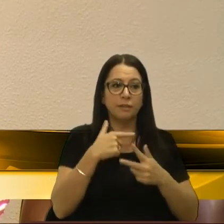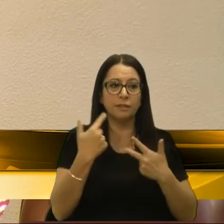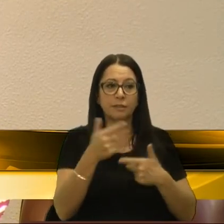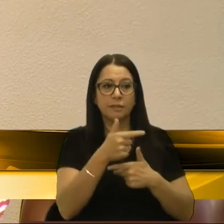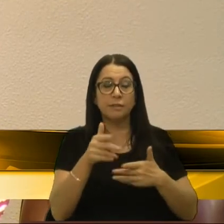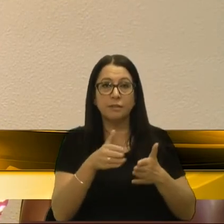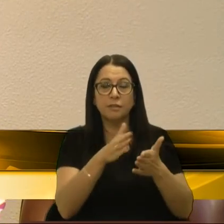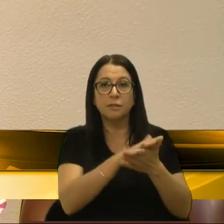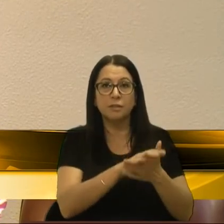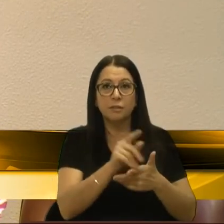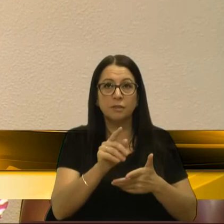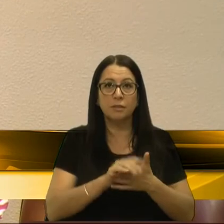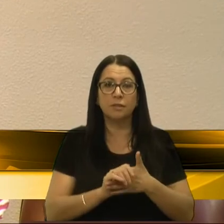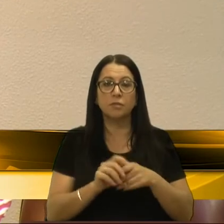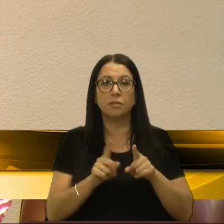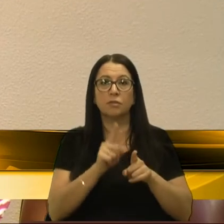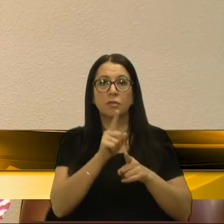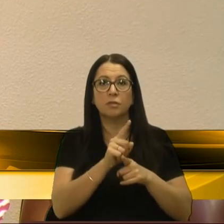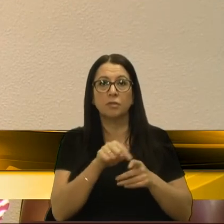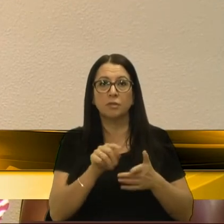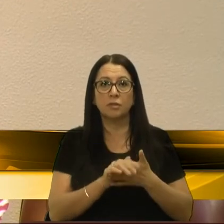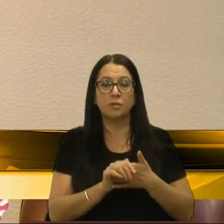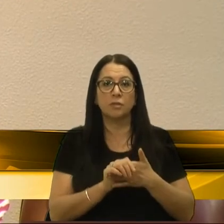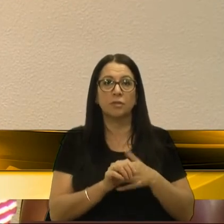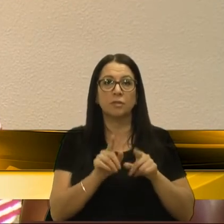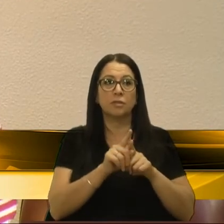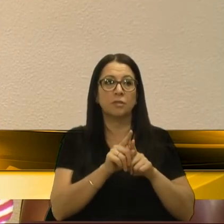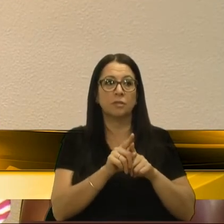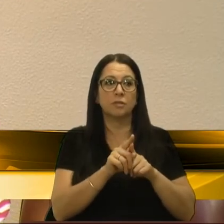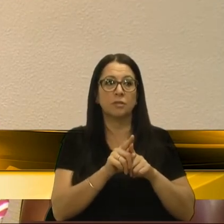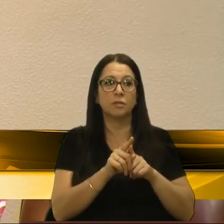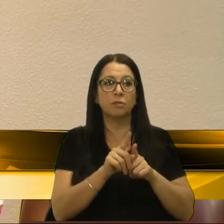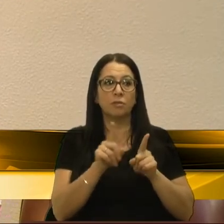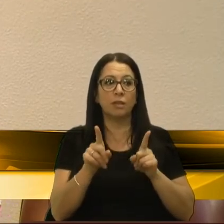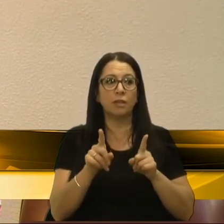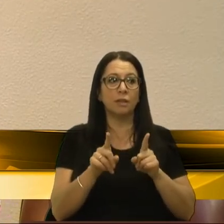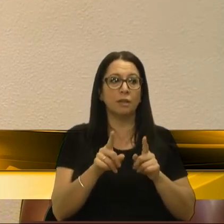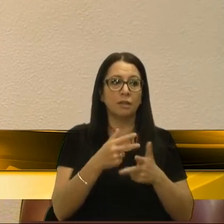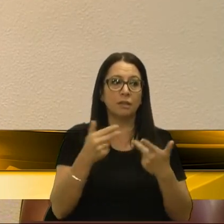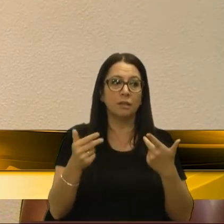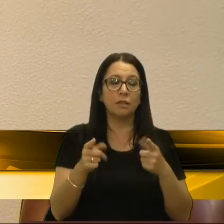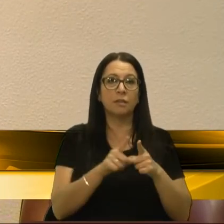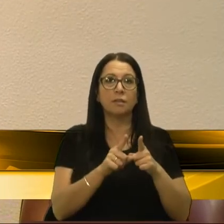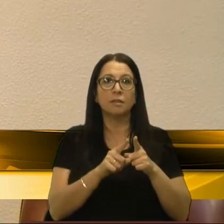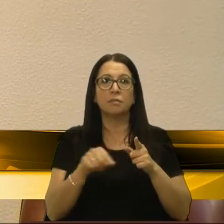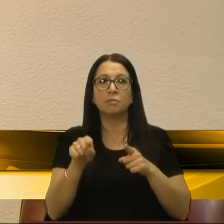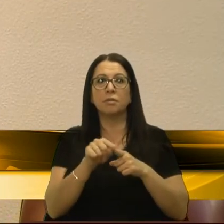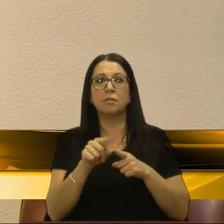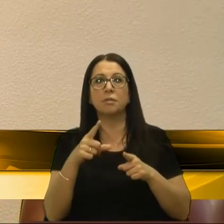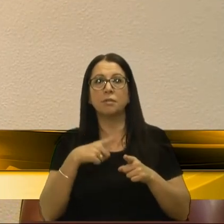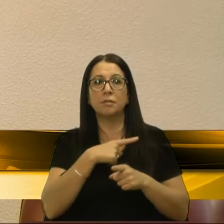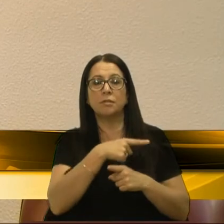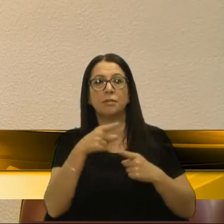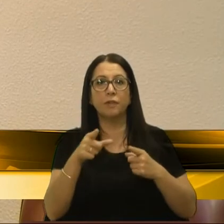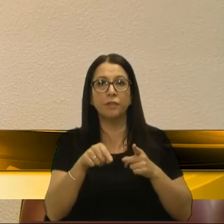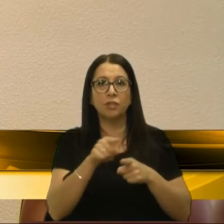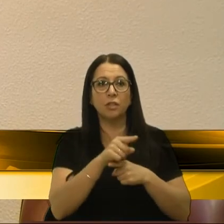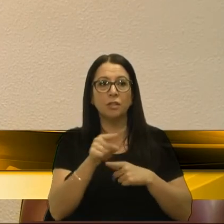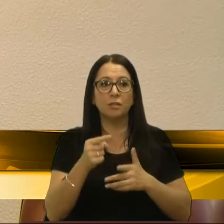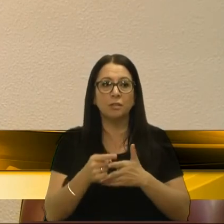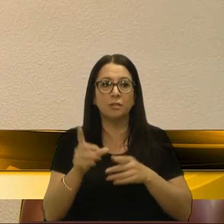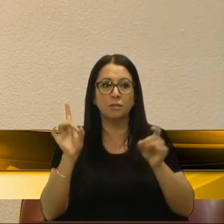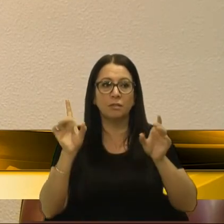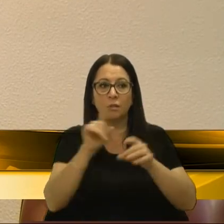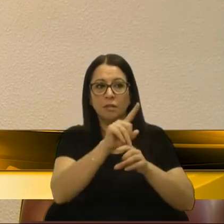né? Qual é o futuro que teremos? Uma parte, então, vereadora. Esses são alguns medos que a gente tem, e especialmente